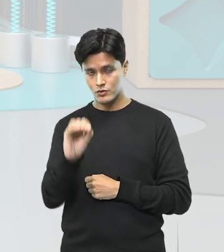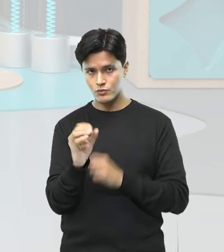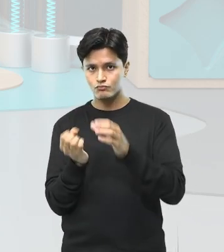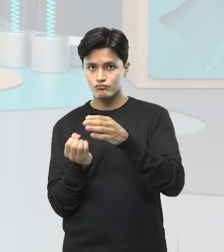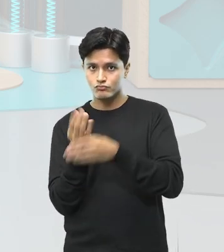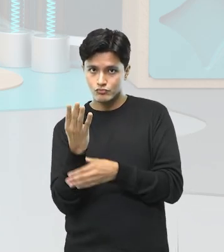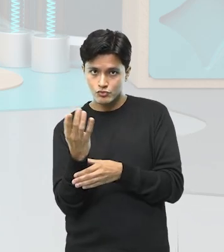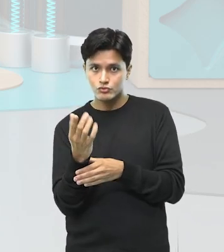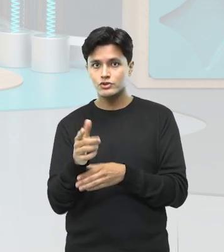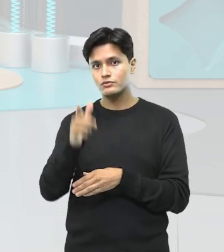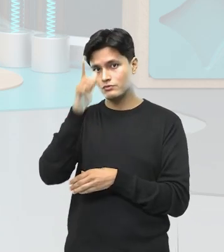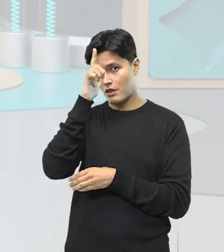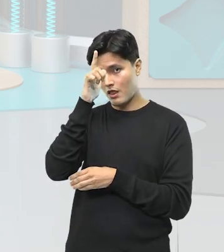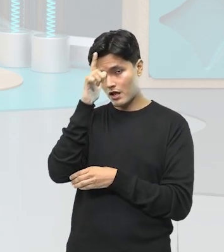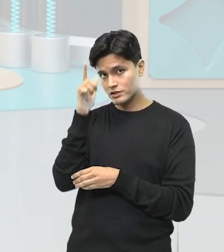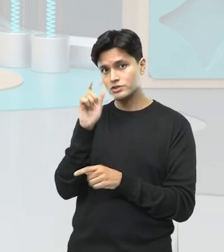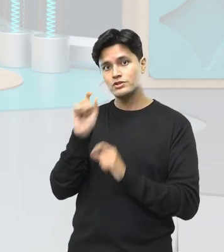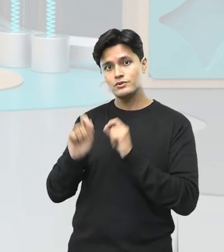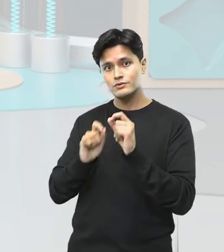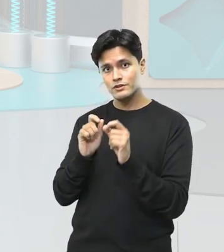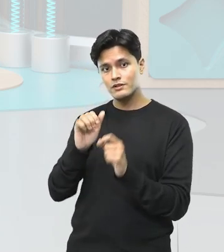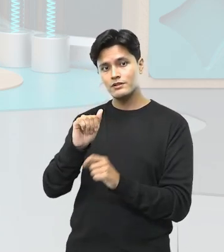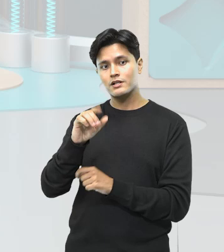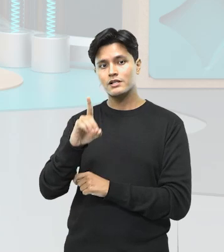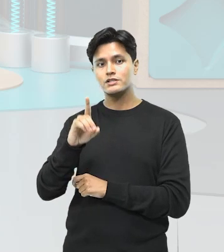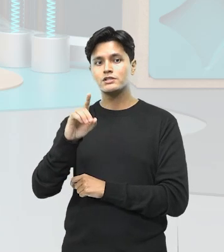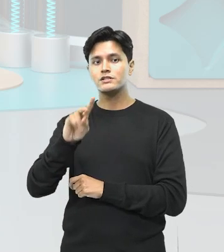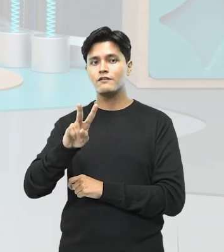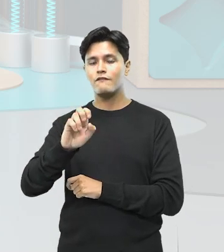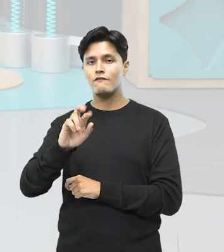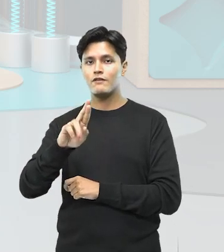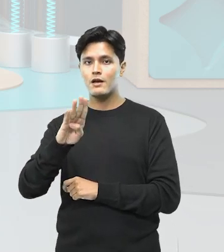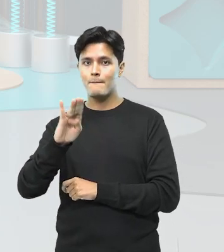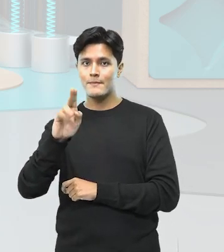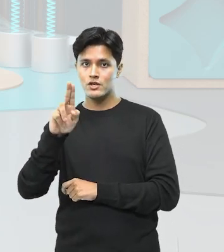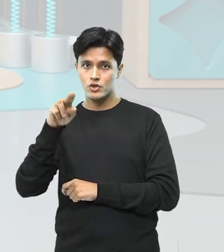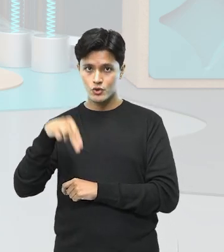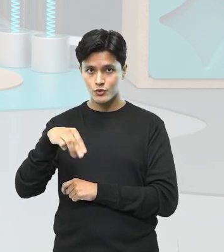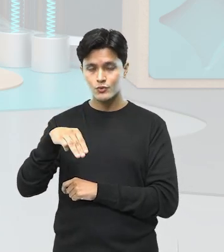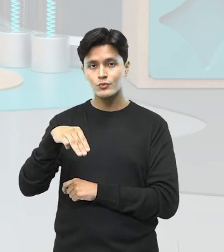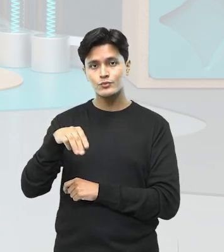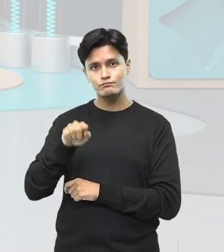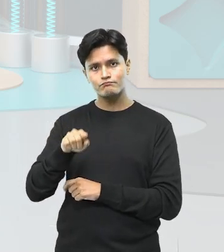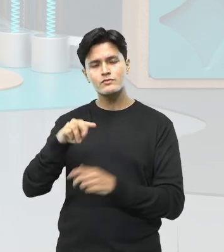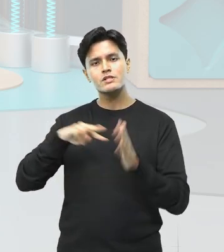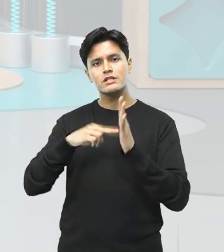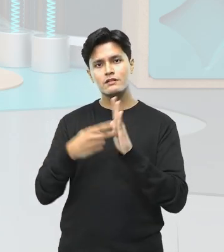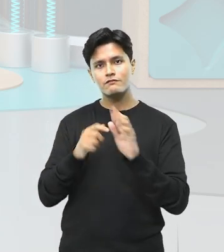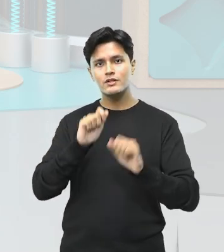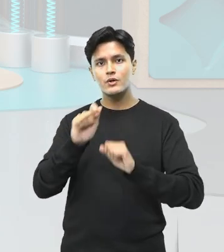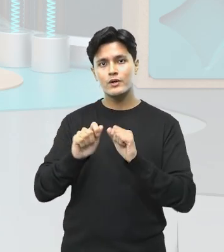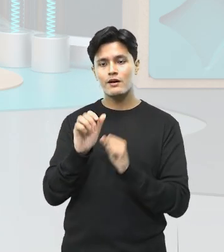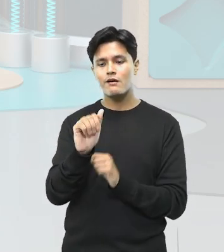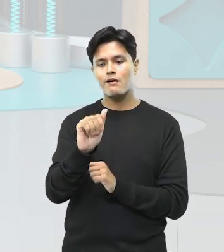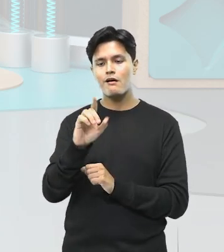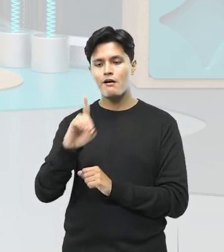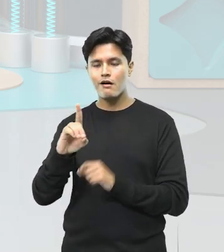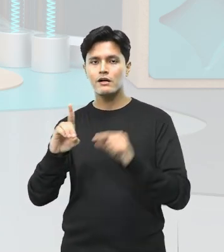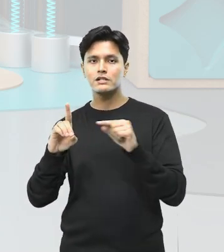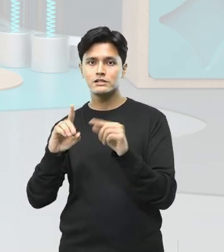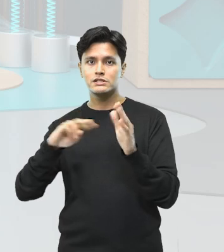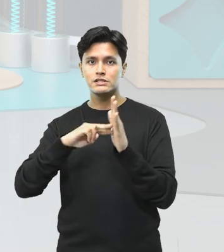latim adverbium, de ad, que é junto a, e verbum, que é